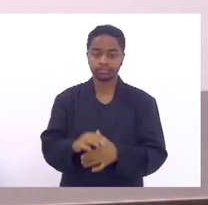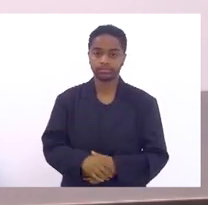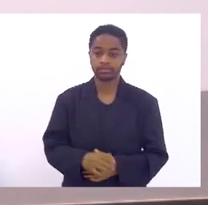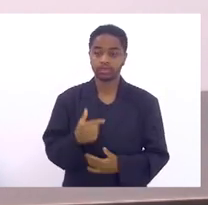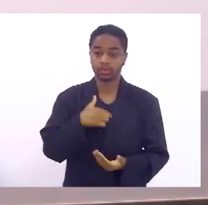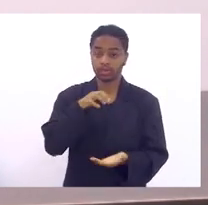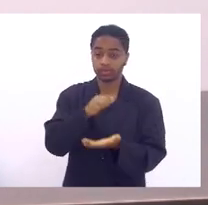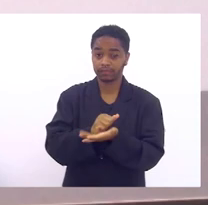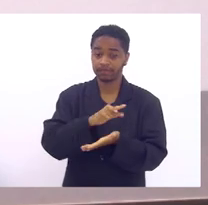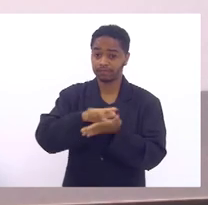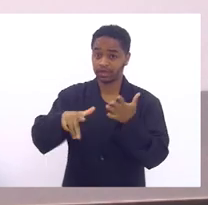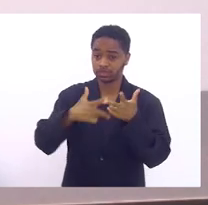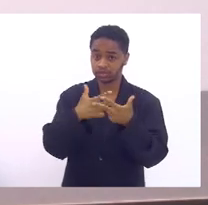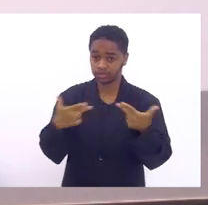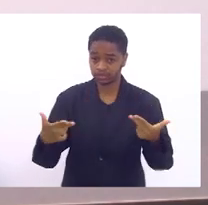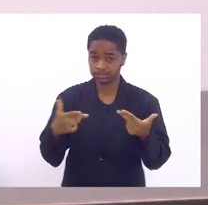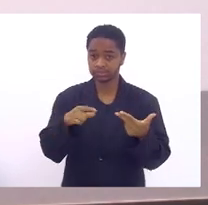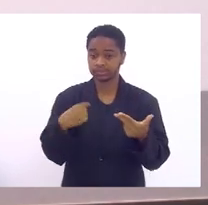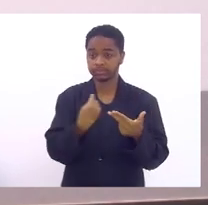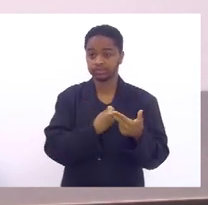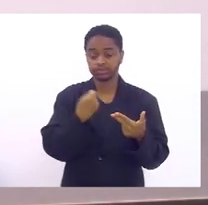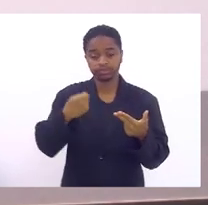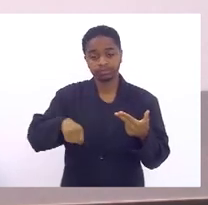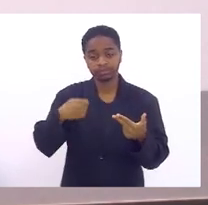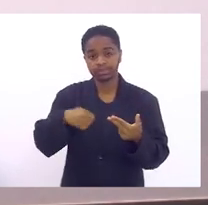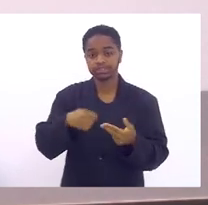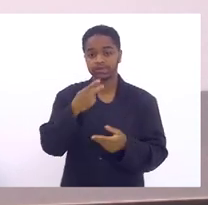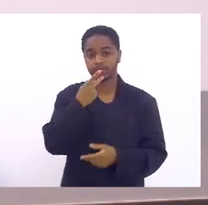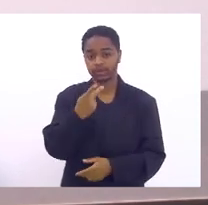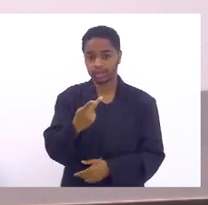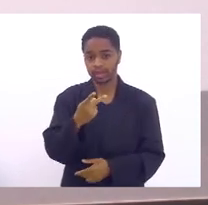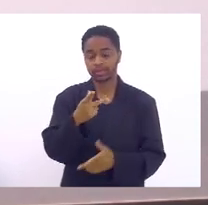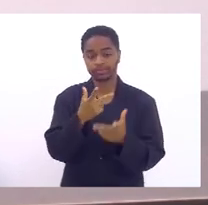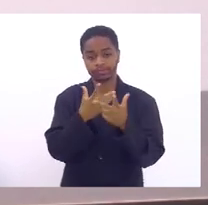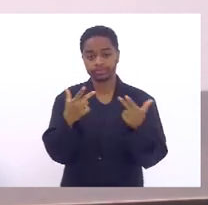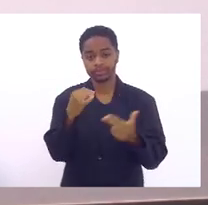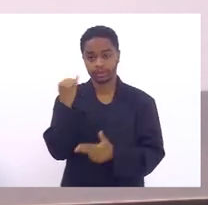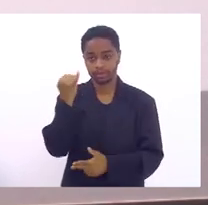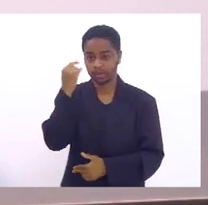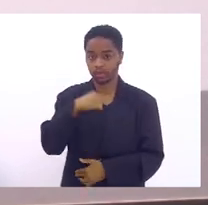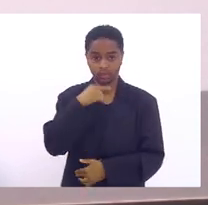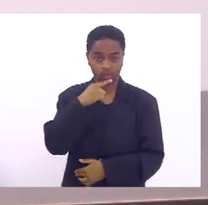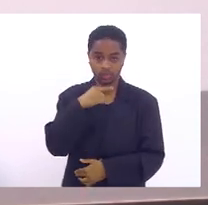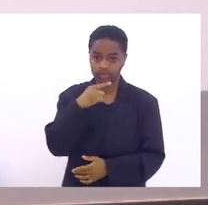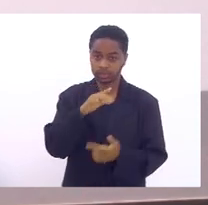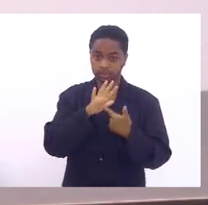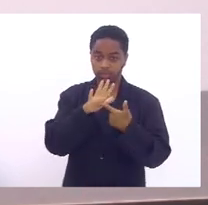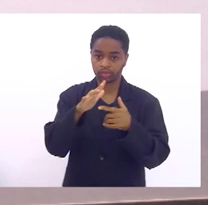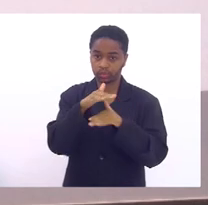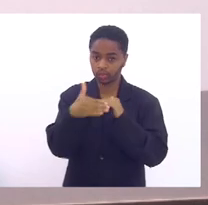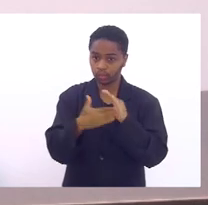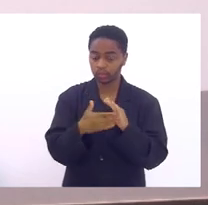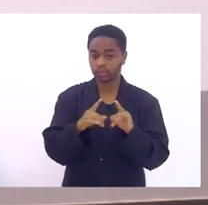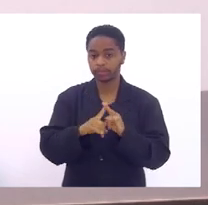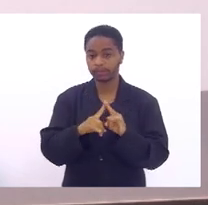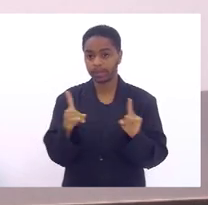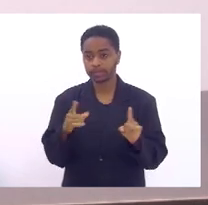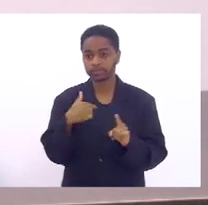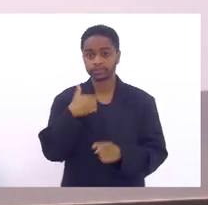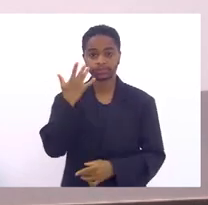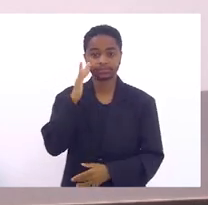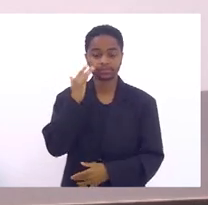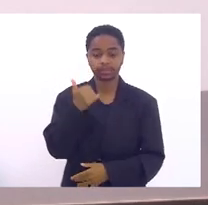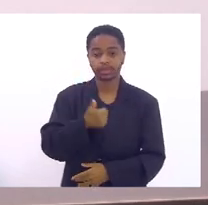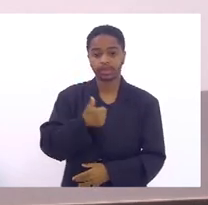anotei aqui várias falas que a gente precisa tocar que são importantes não vou conseguir trazer tudo mas eh acho que